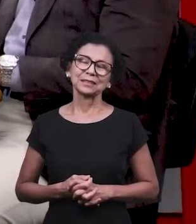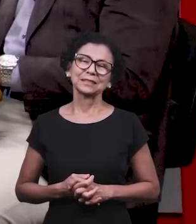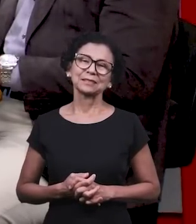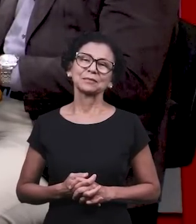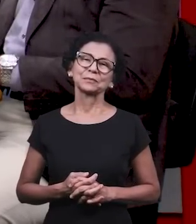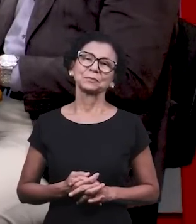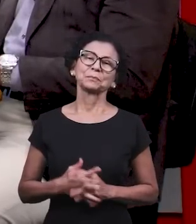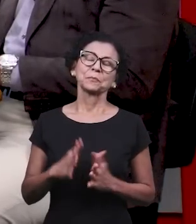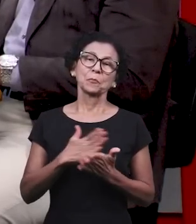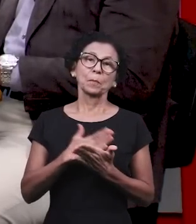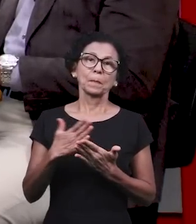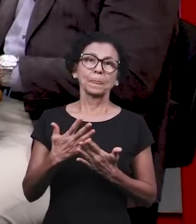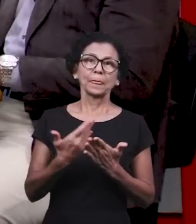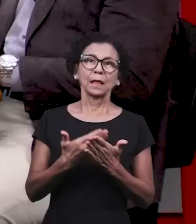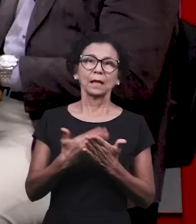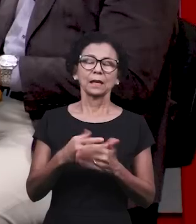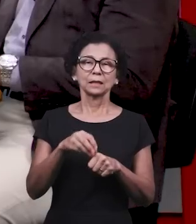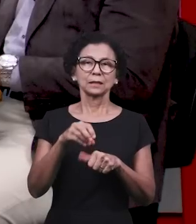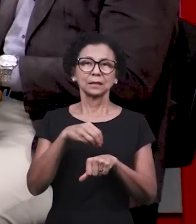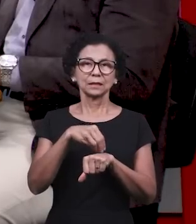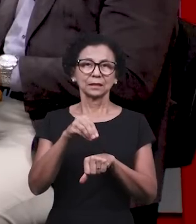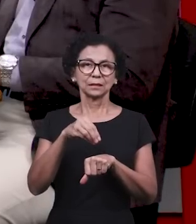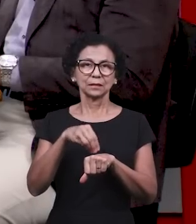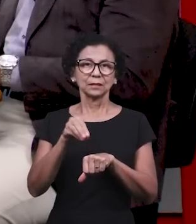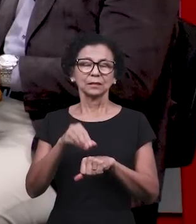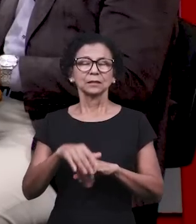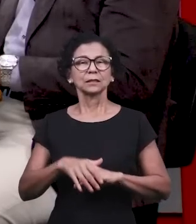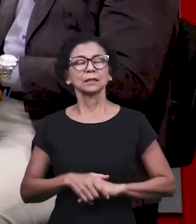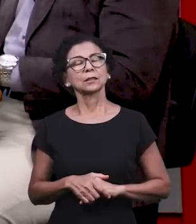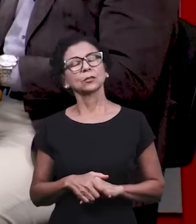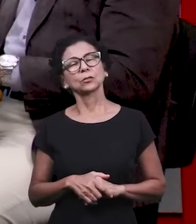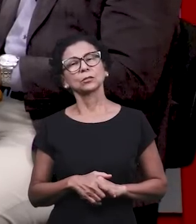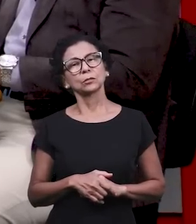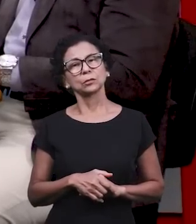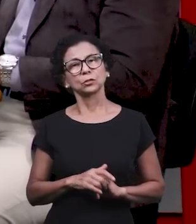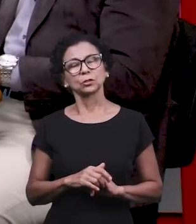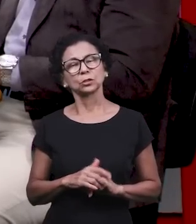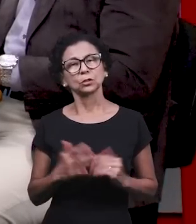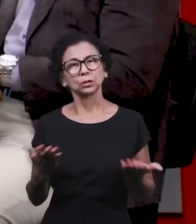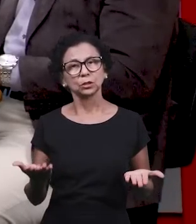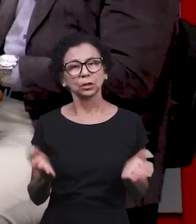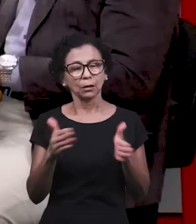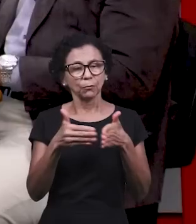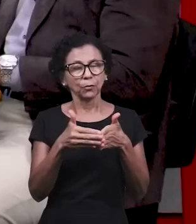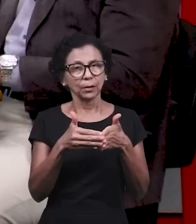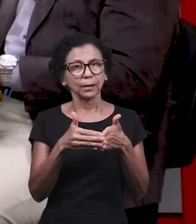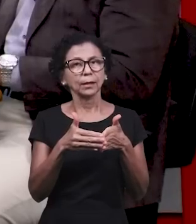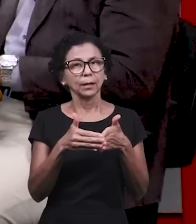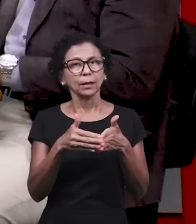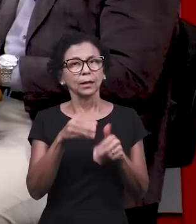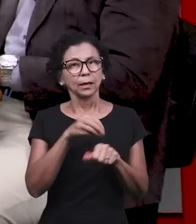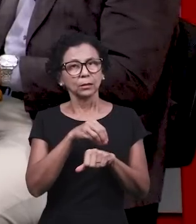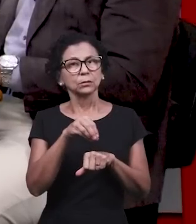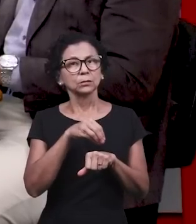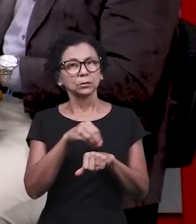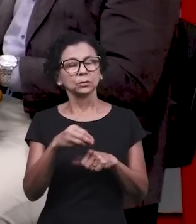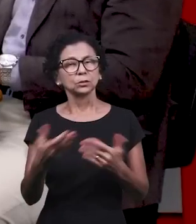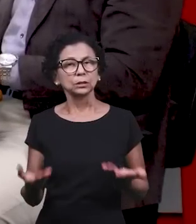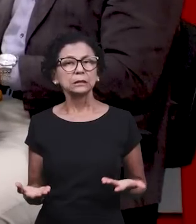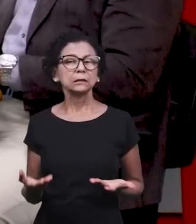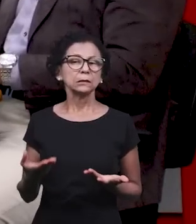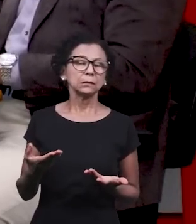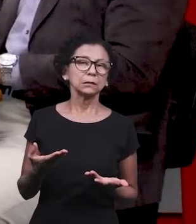e Geografia Bíblica do pastor Antônio Carlos, quando a gente visitava os Manaíns, né? E aí, com essa